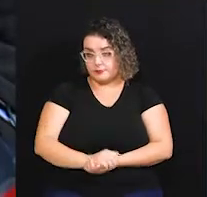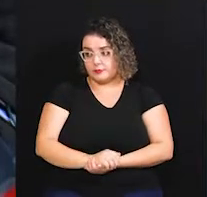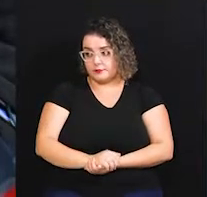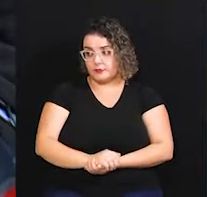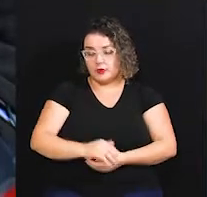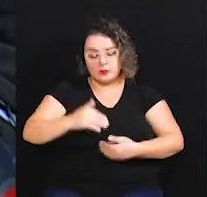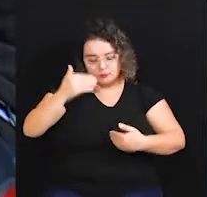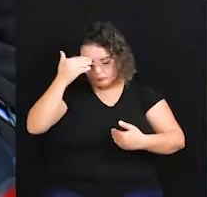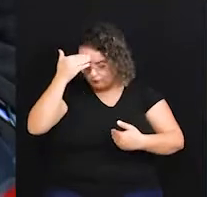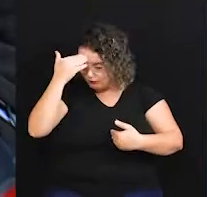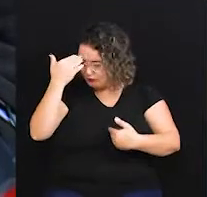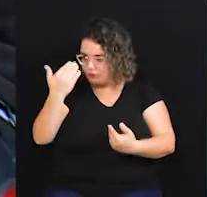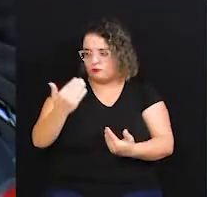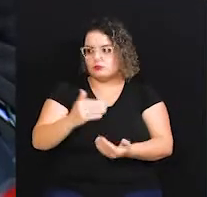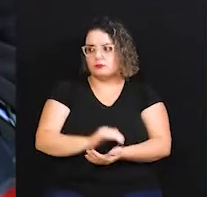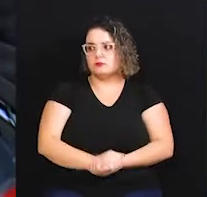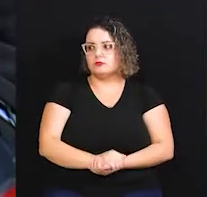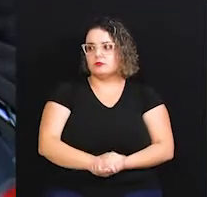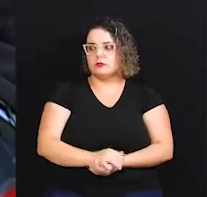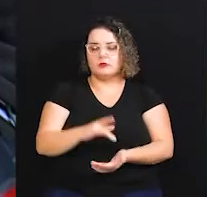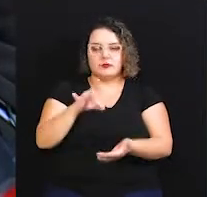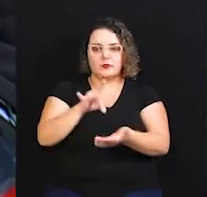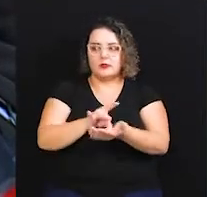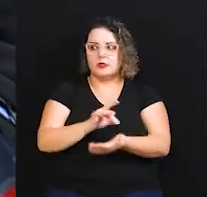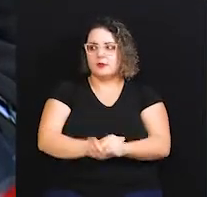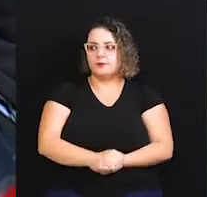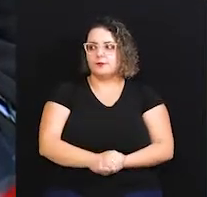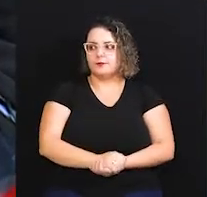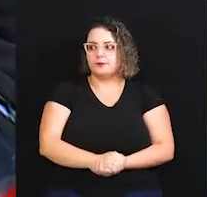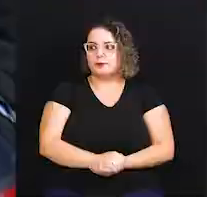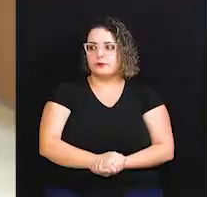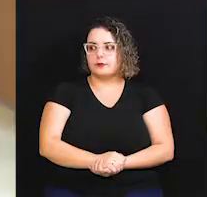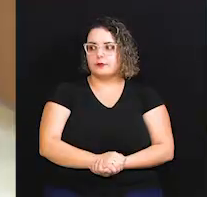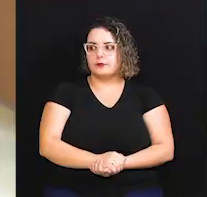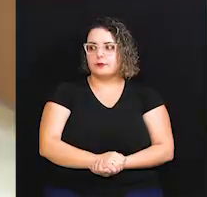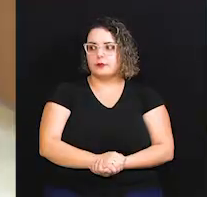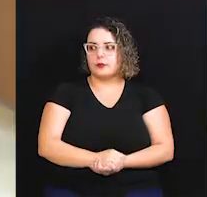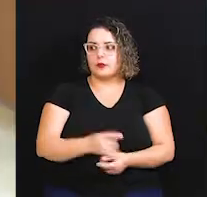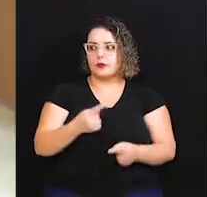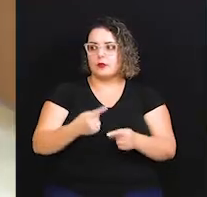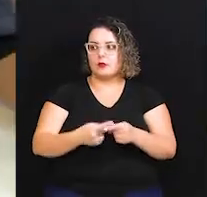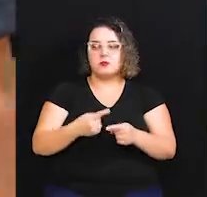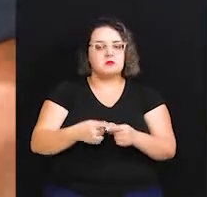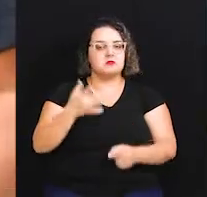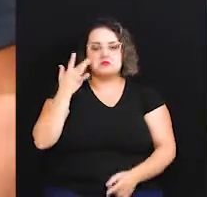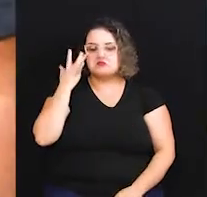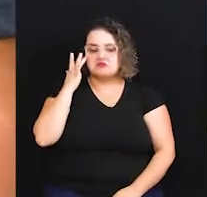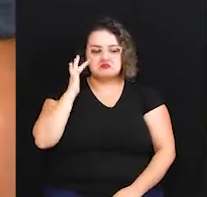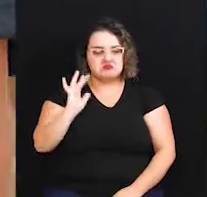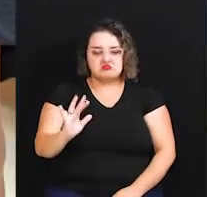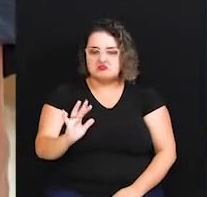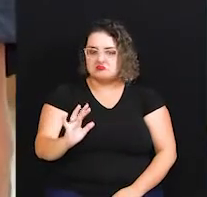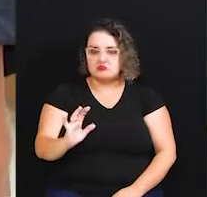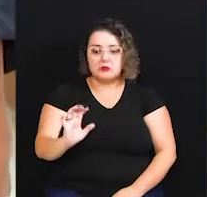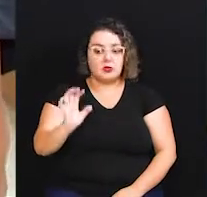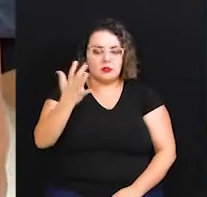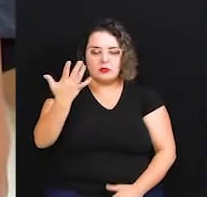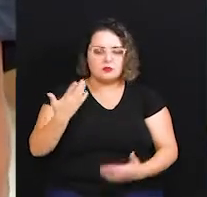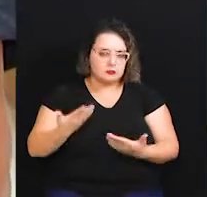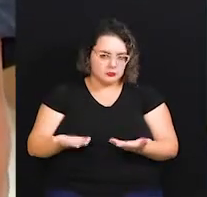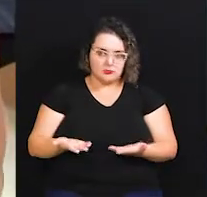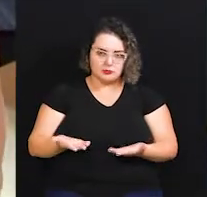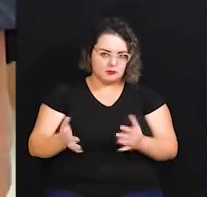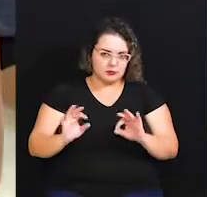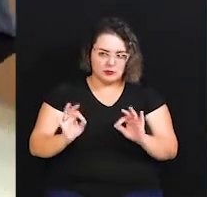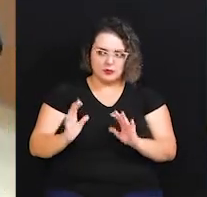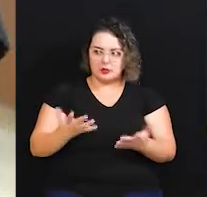uma gratidão, assim, recíproca, porque eu não imaginava nada disso, né? Então, quando eu comecei o